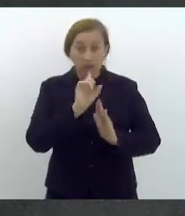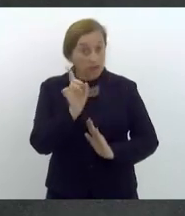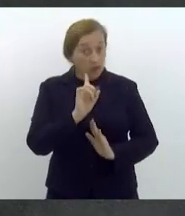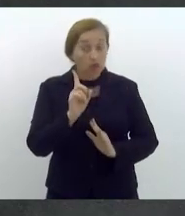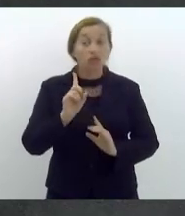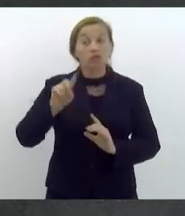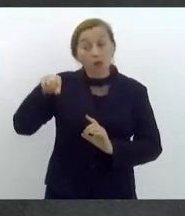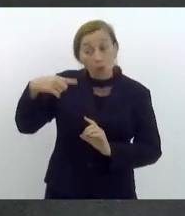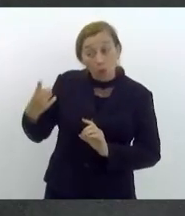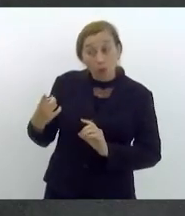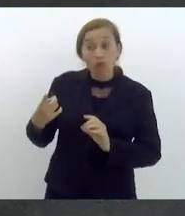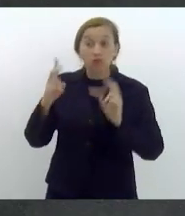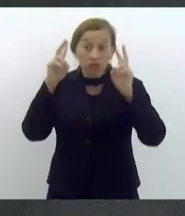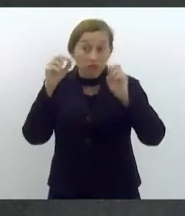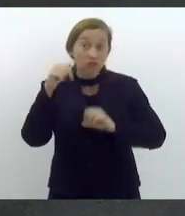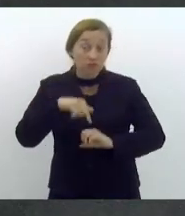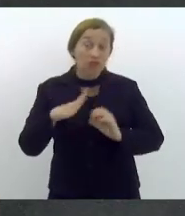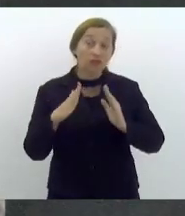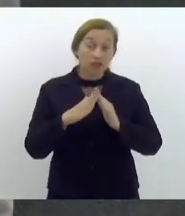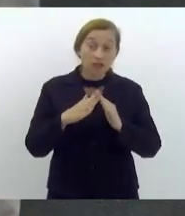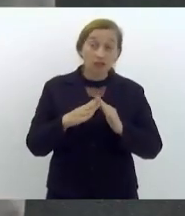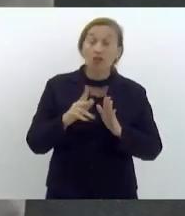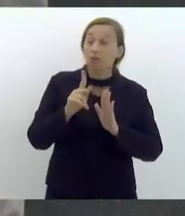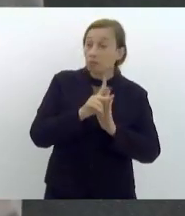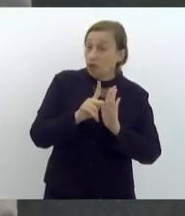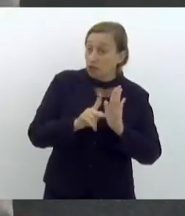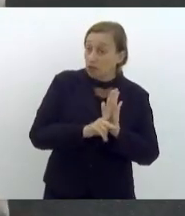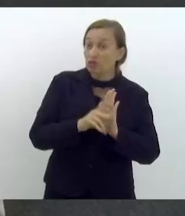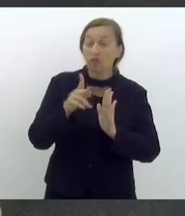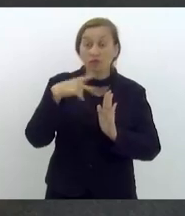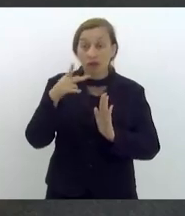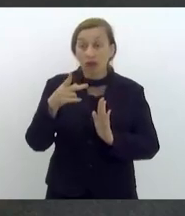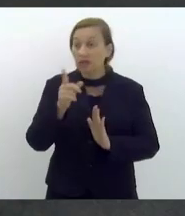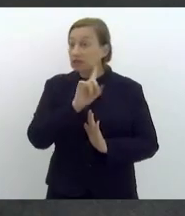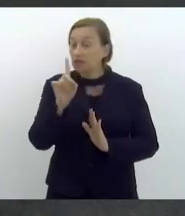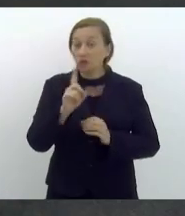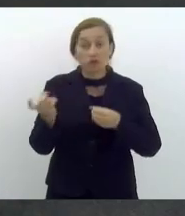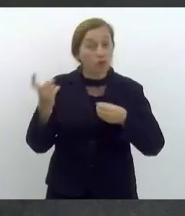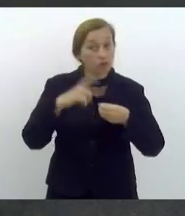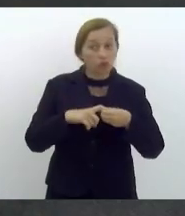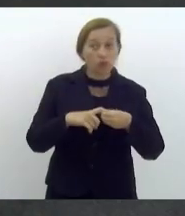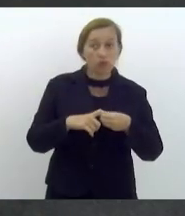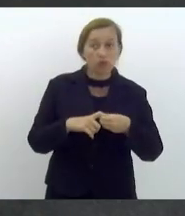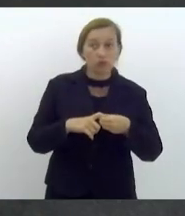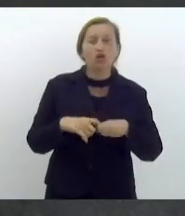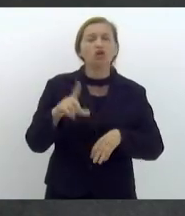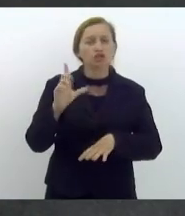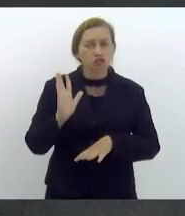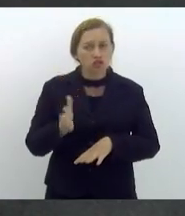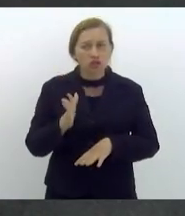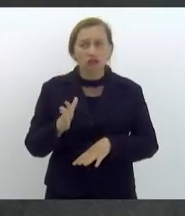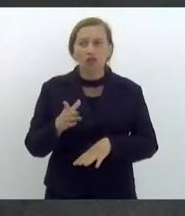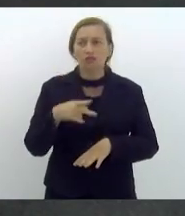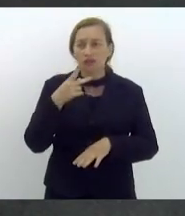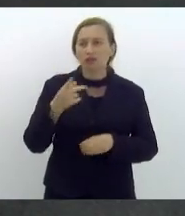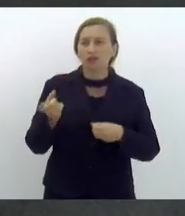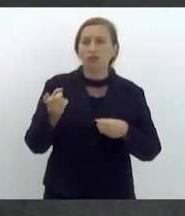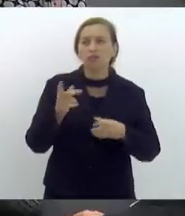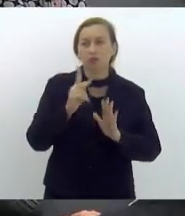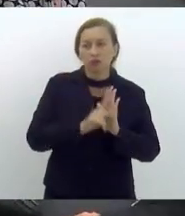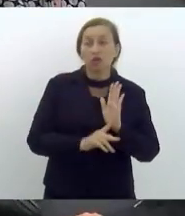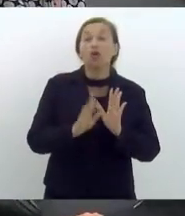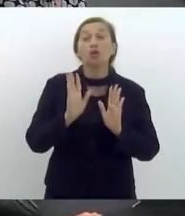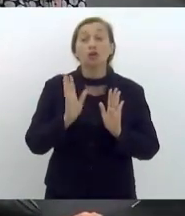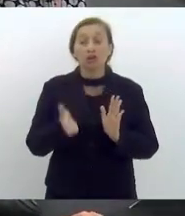não que já teve outras ocasiões aqui na casa e que projetos foram cantados e não voltou atrás deputada que já tinha tentado o projeto eu queria